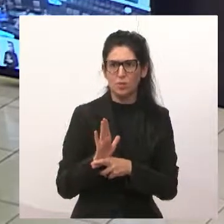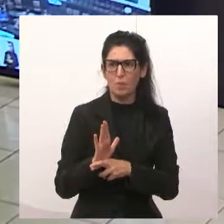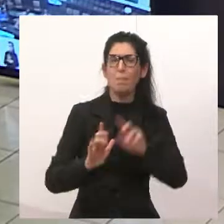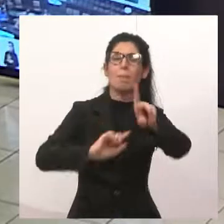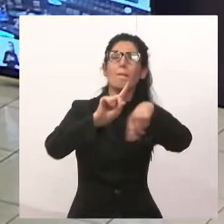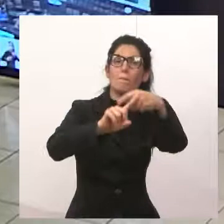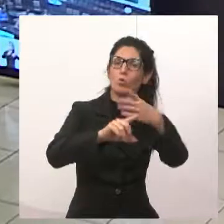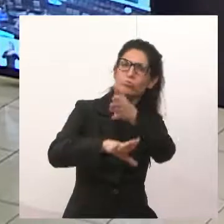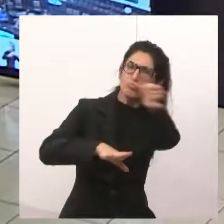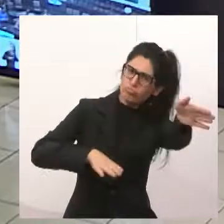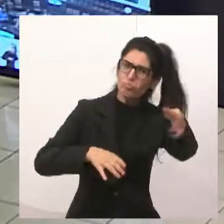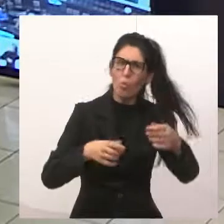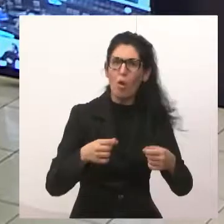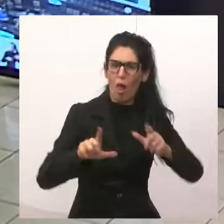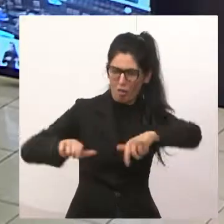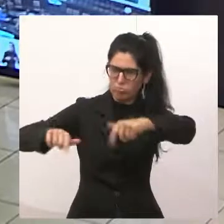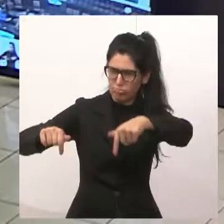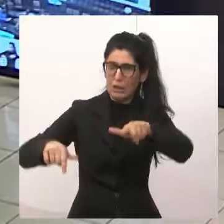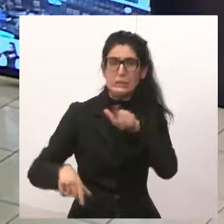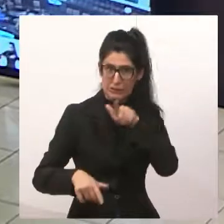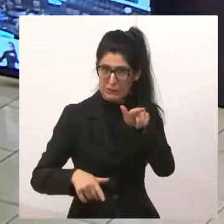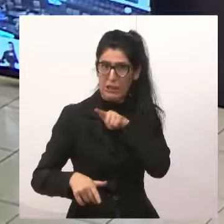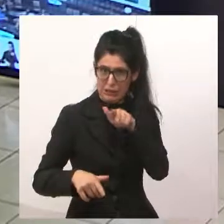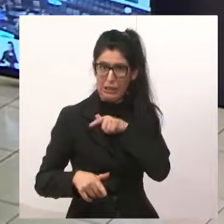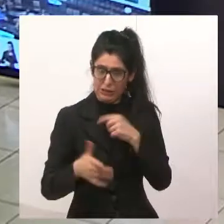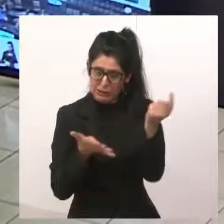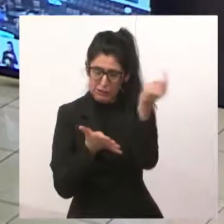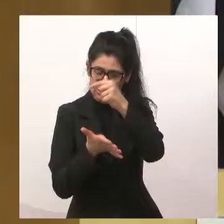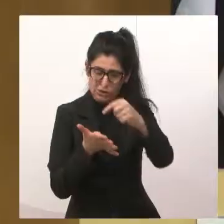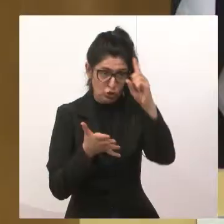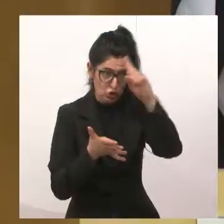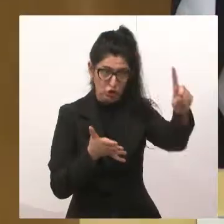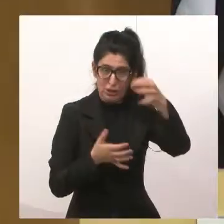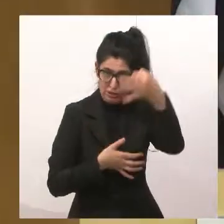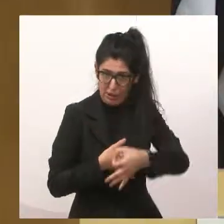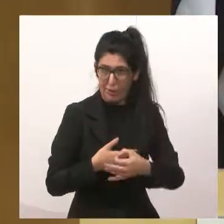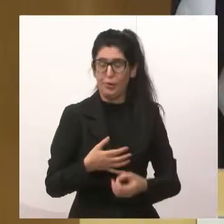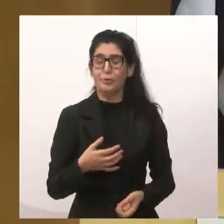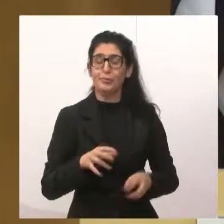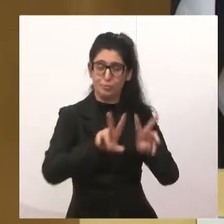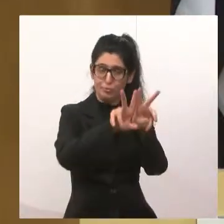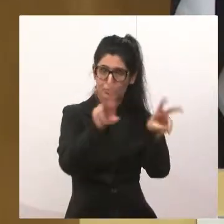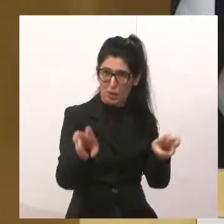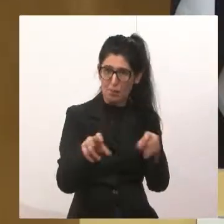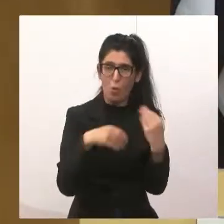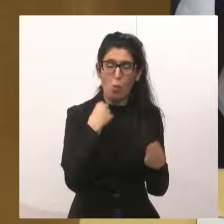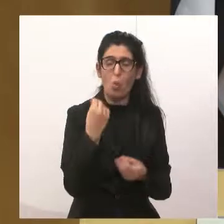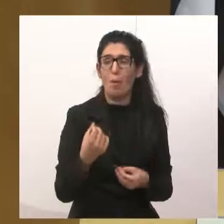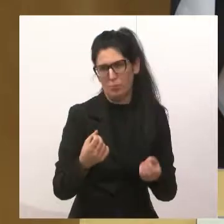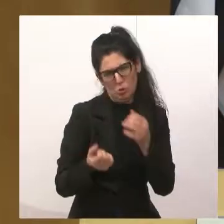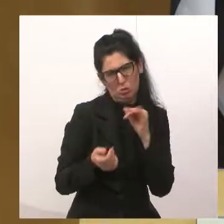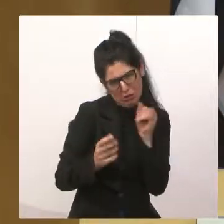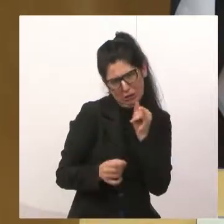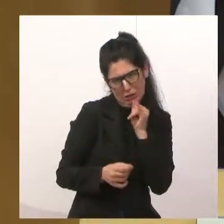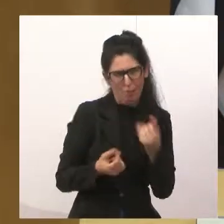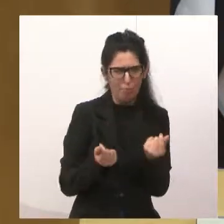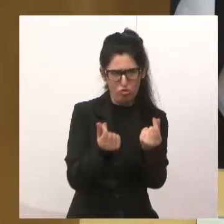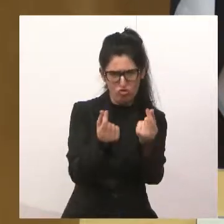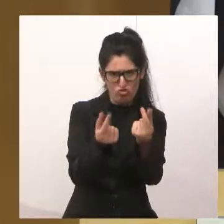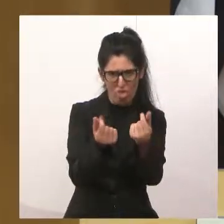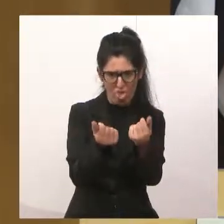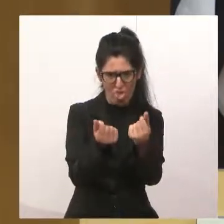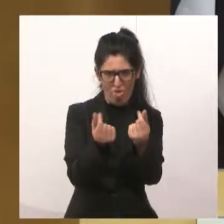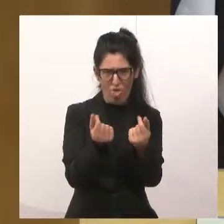para você. Já tem o cronograma, né? Porque, por exemplo, aqui, algumas emendas que eu vi,